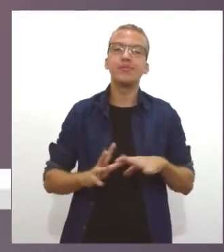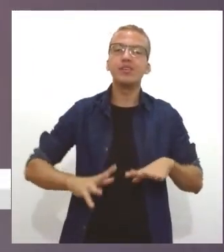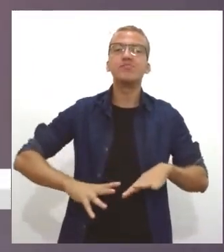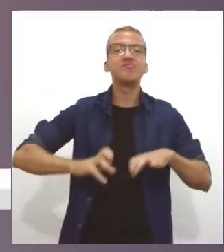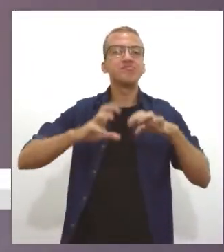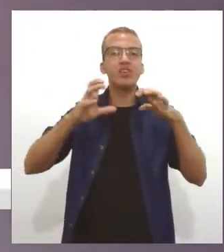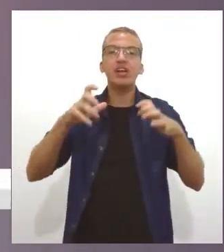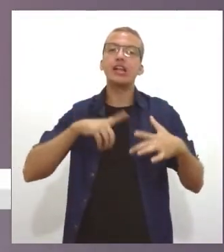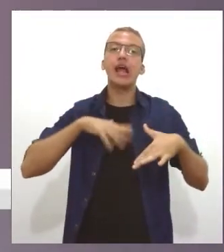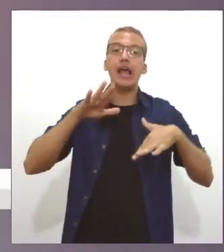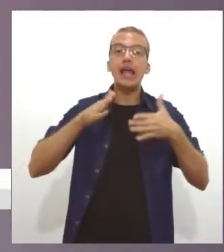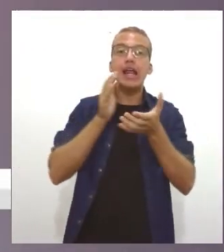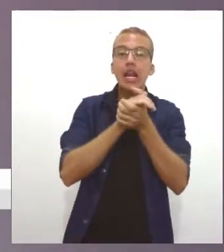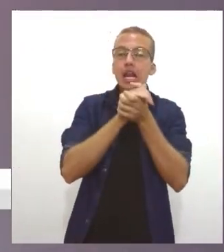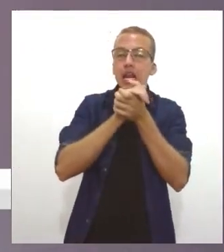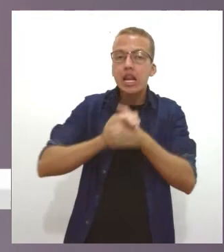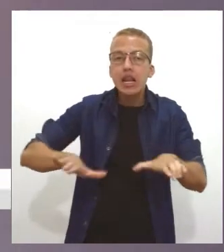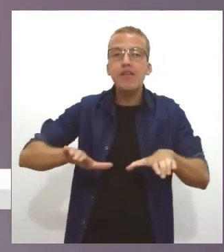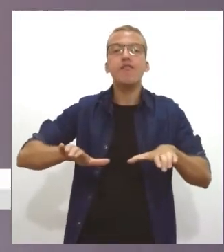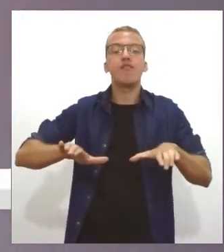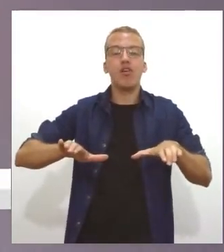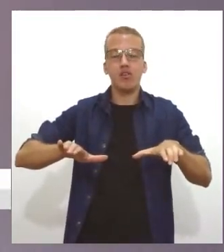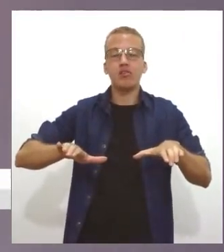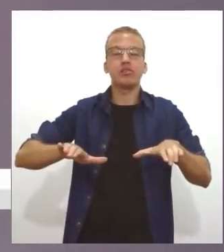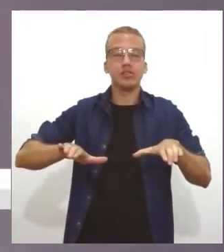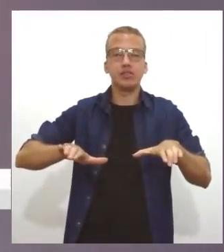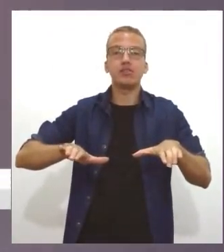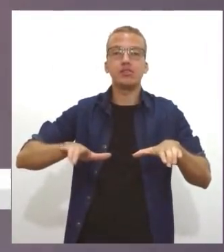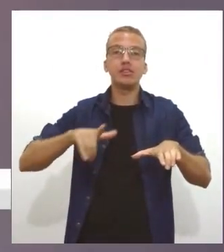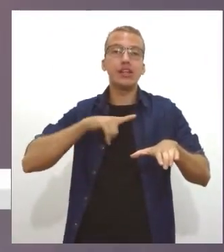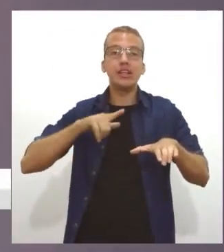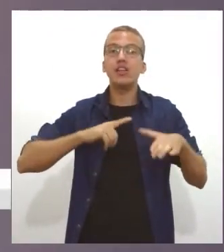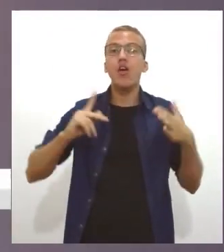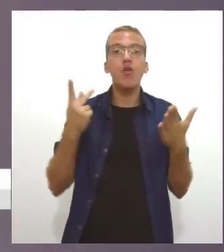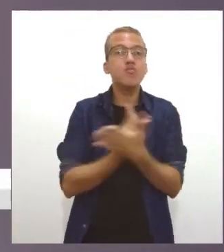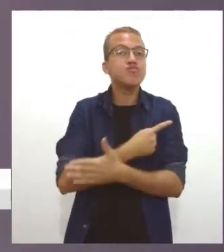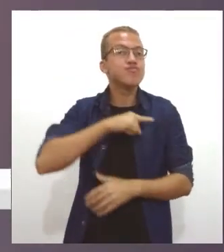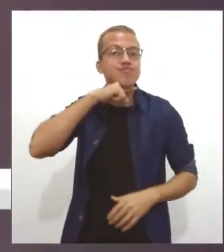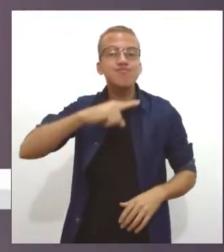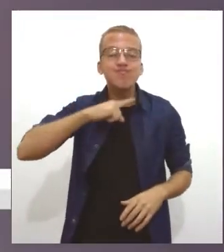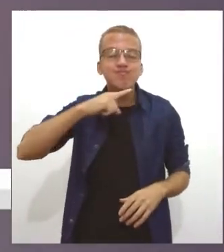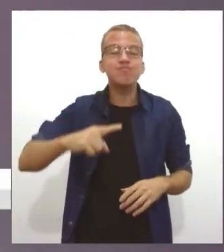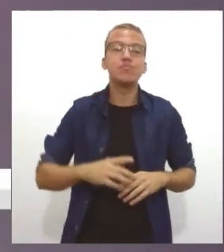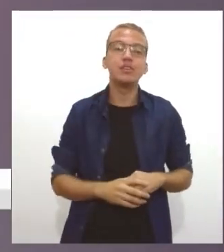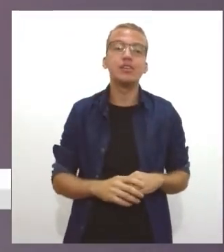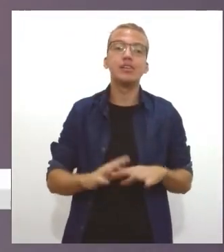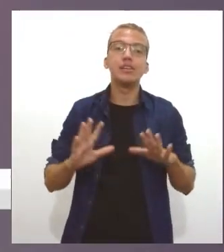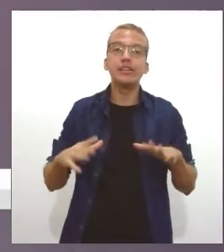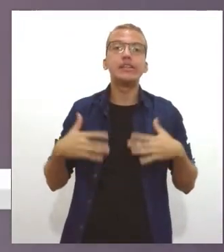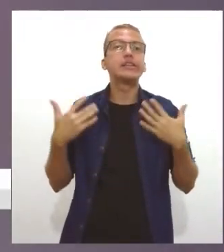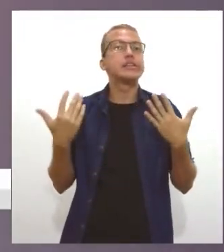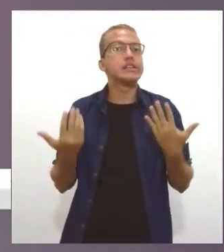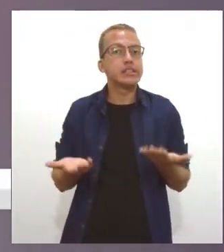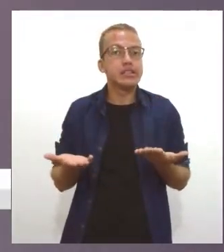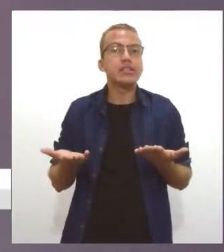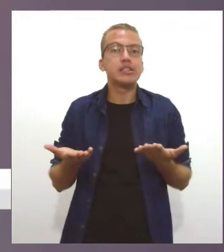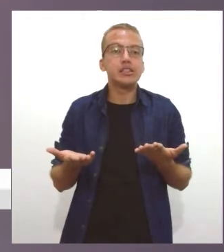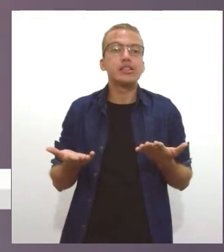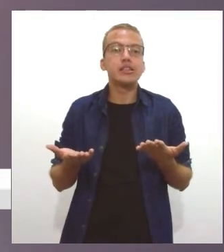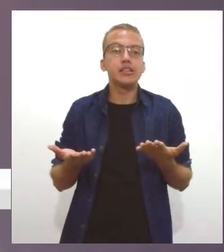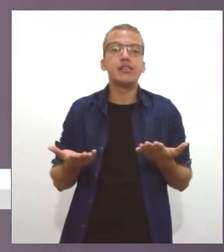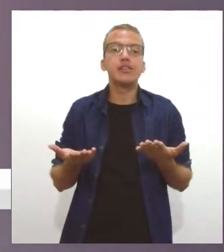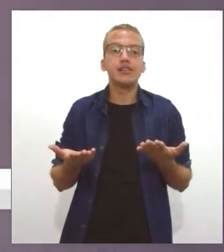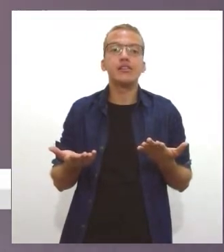divórcio que também não foi iniciado, e em razão disso, desemboca nessa coisa do crime mesmo, né?